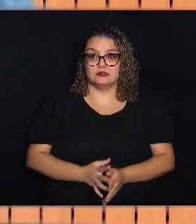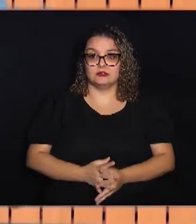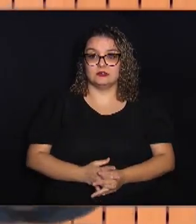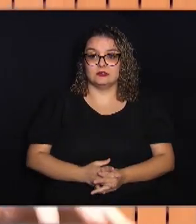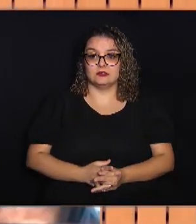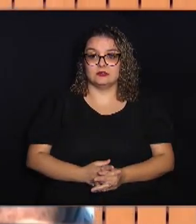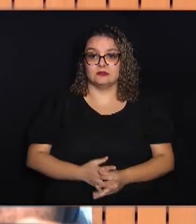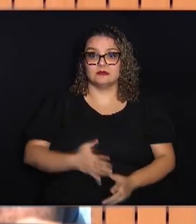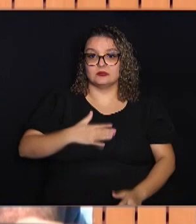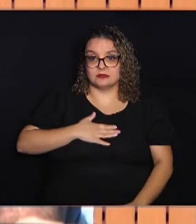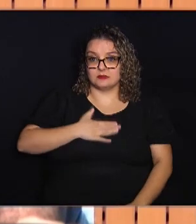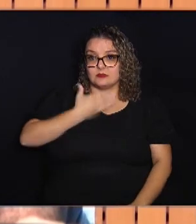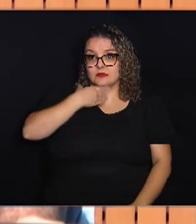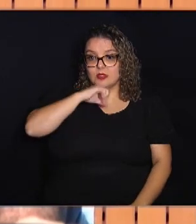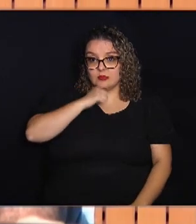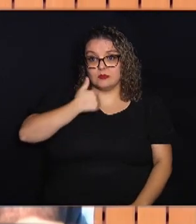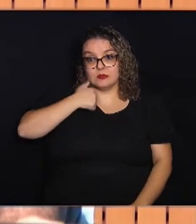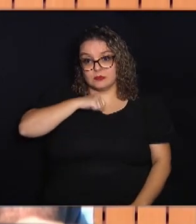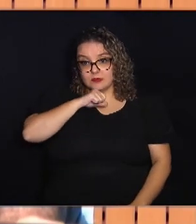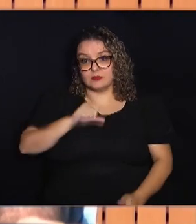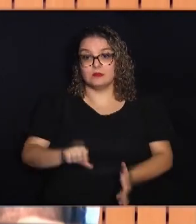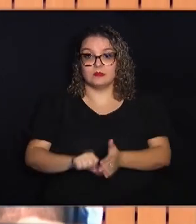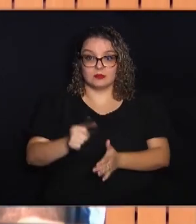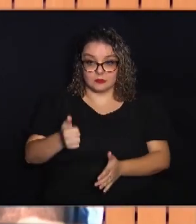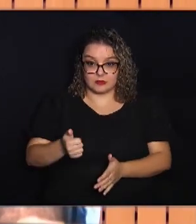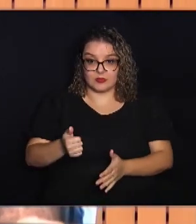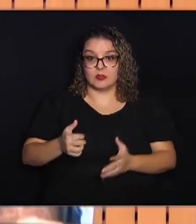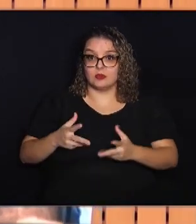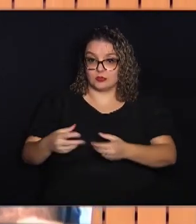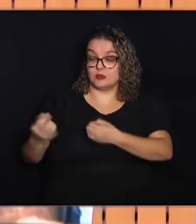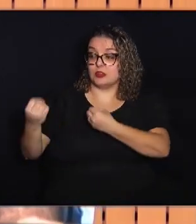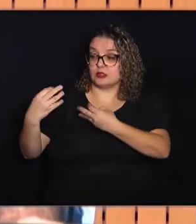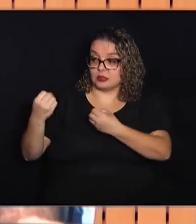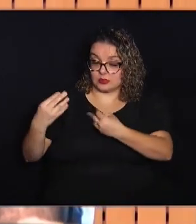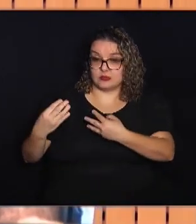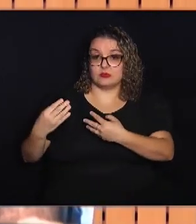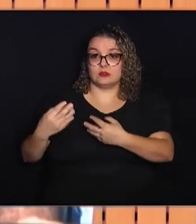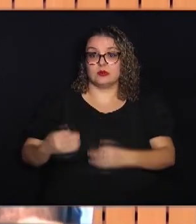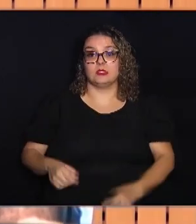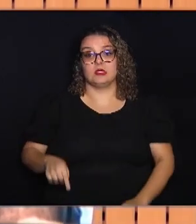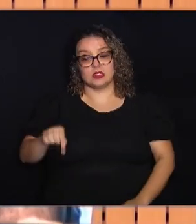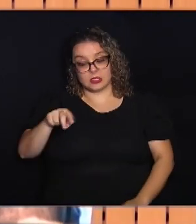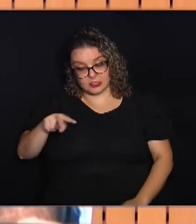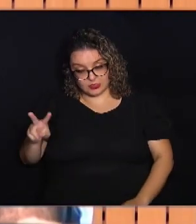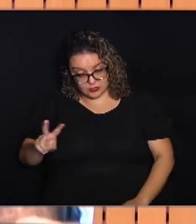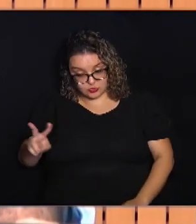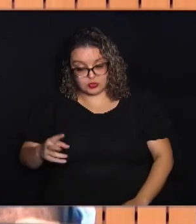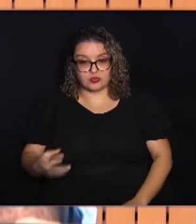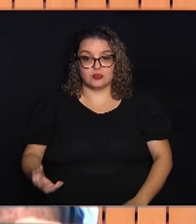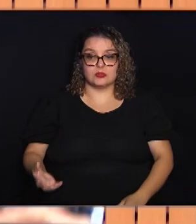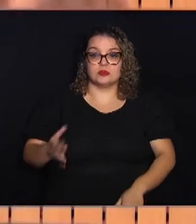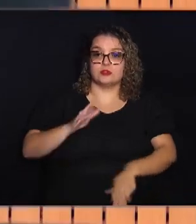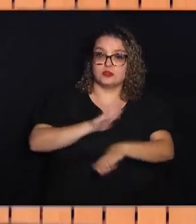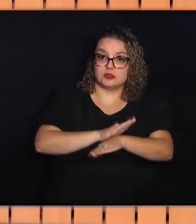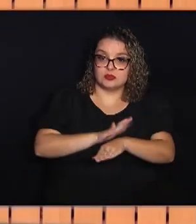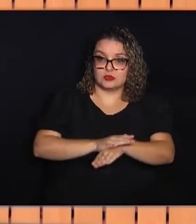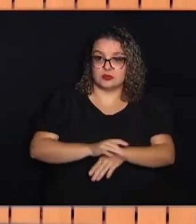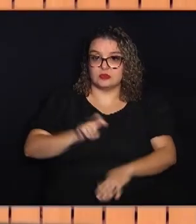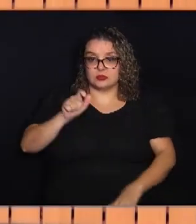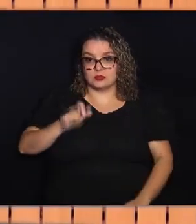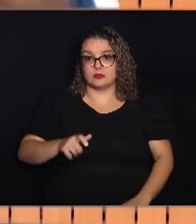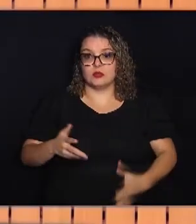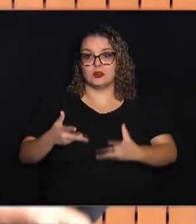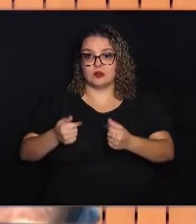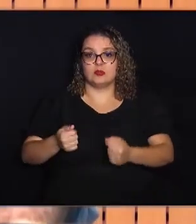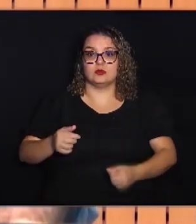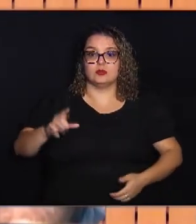Agradecer aos meus pais, primeiramente, que toda a educação foi dada a eles. Agradecer a uma pessoa maravilhosa, ao